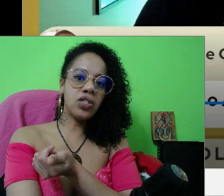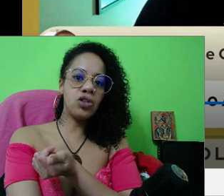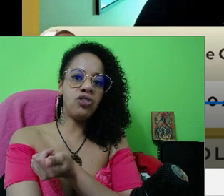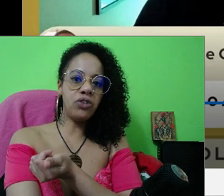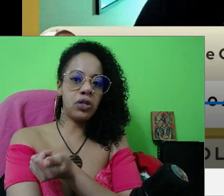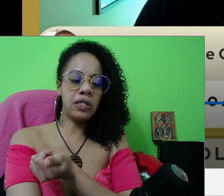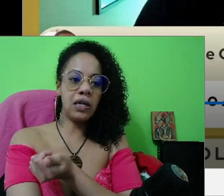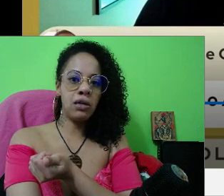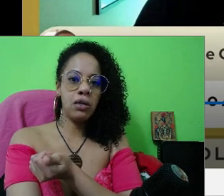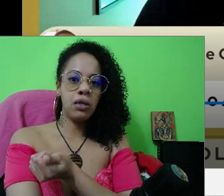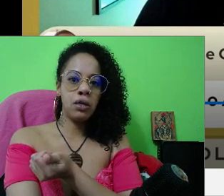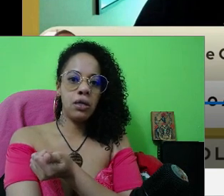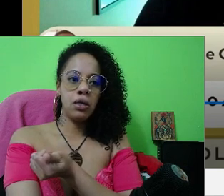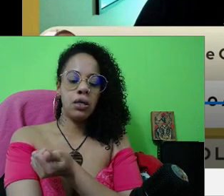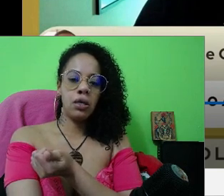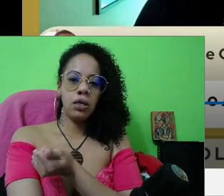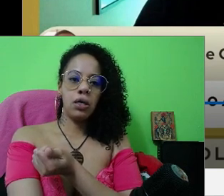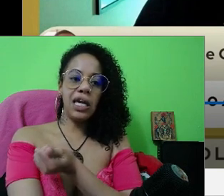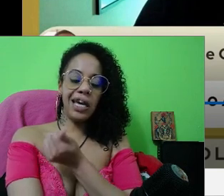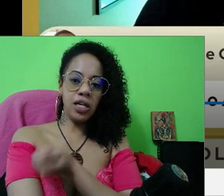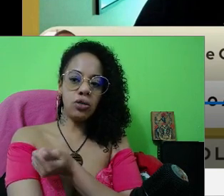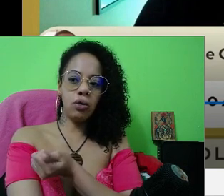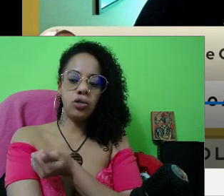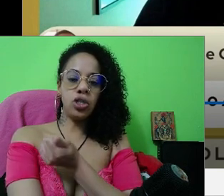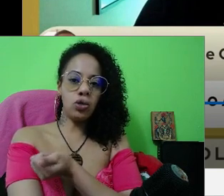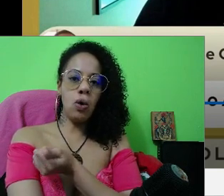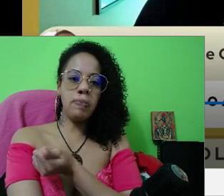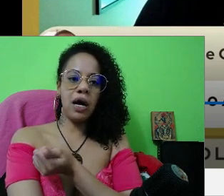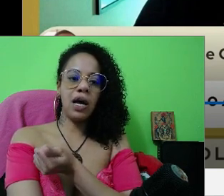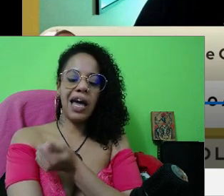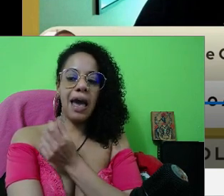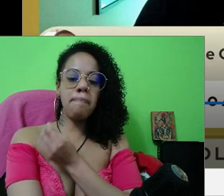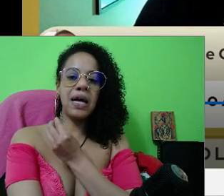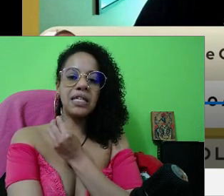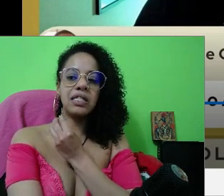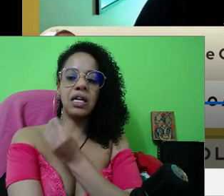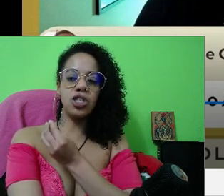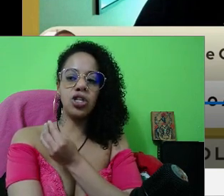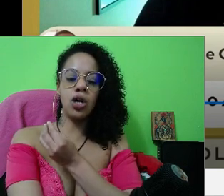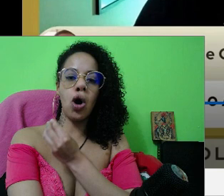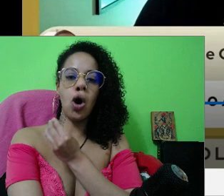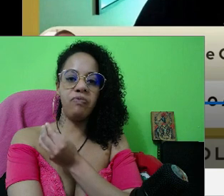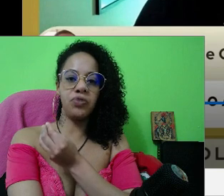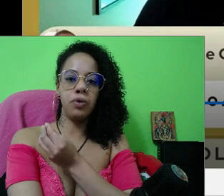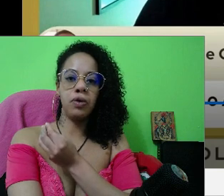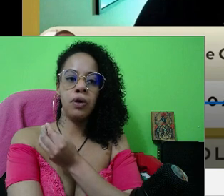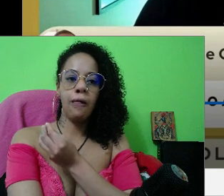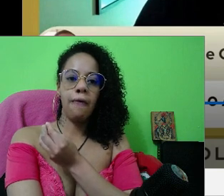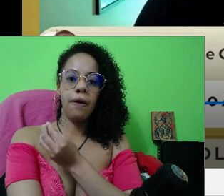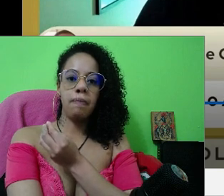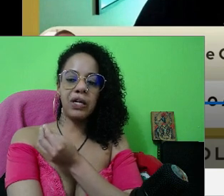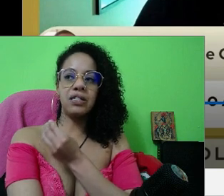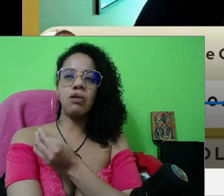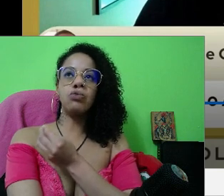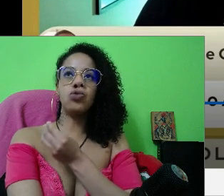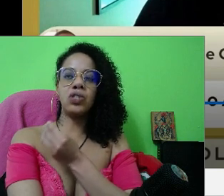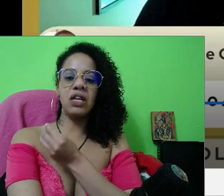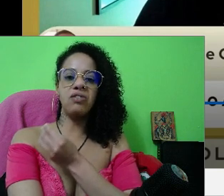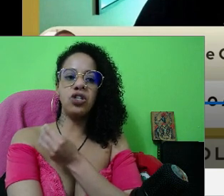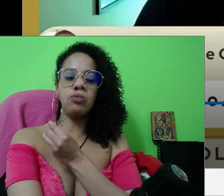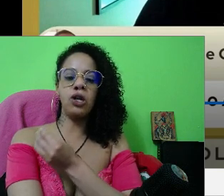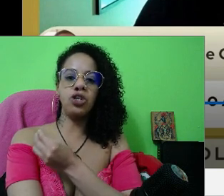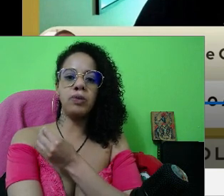correlações de força e isso desculpa é bastante óbvio porque